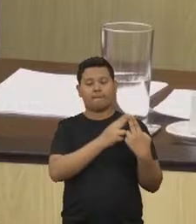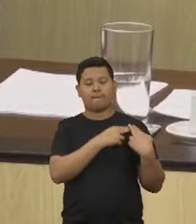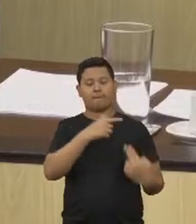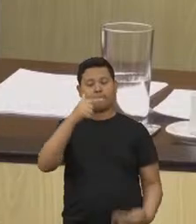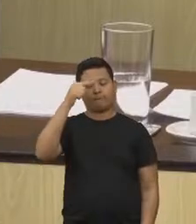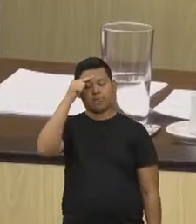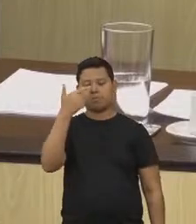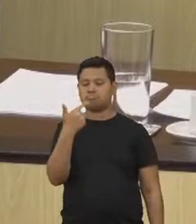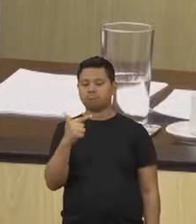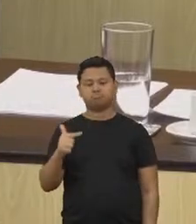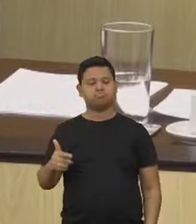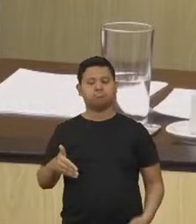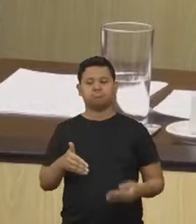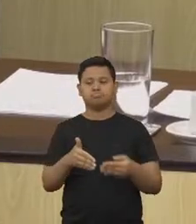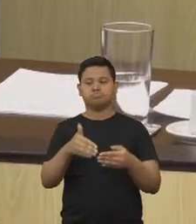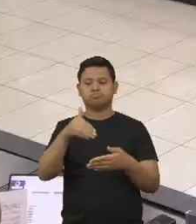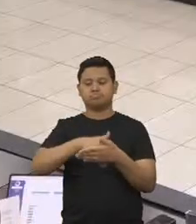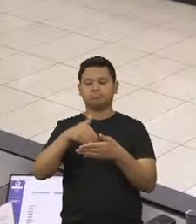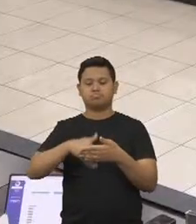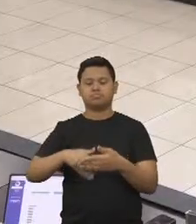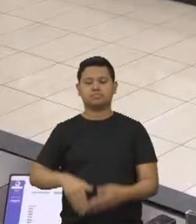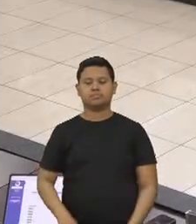foi pedido votação.